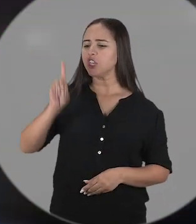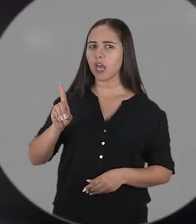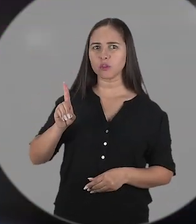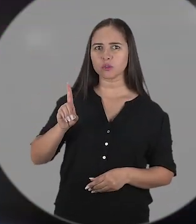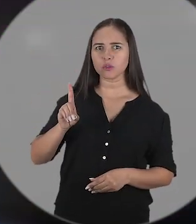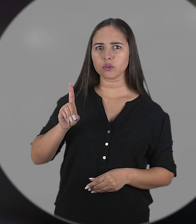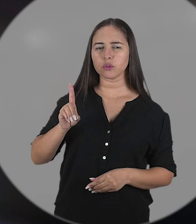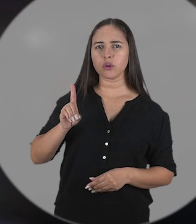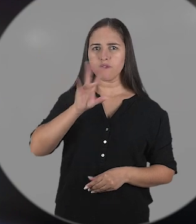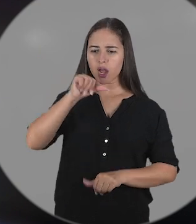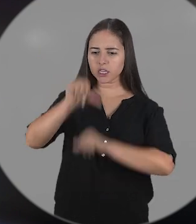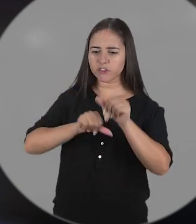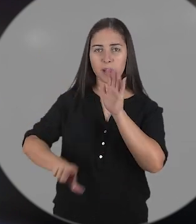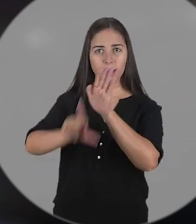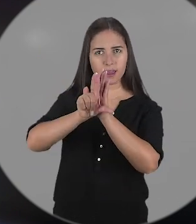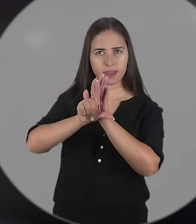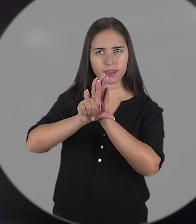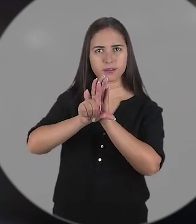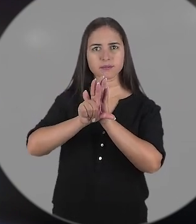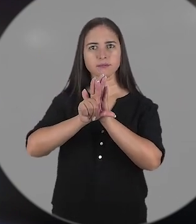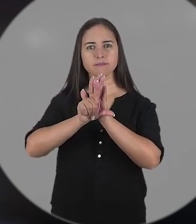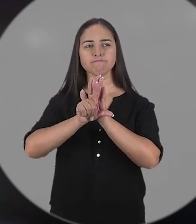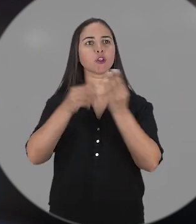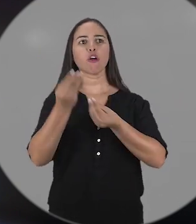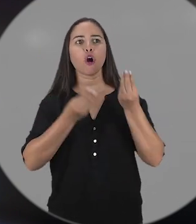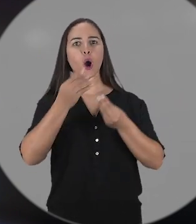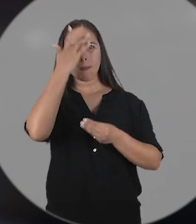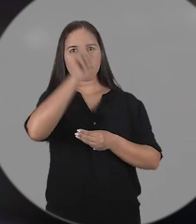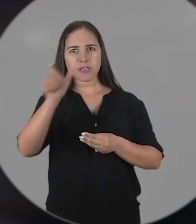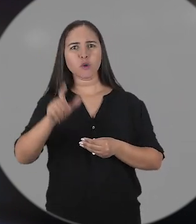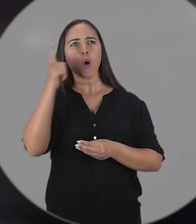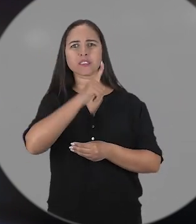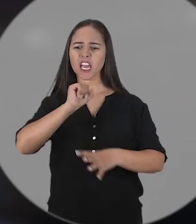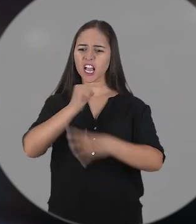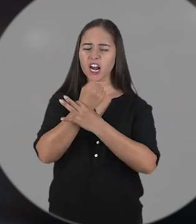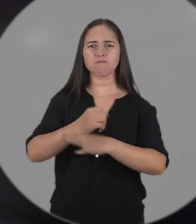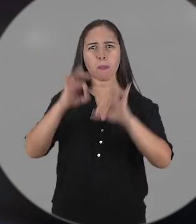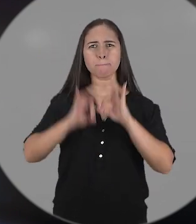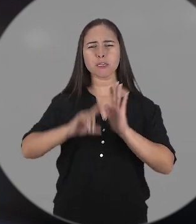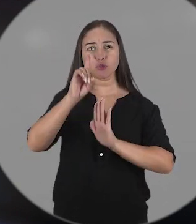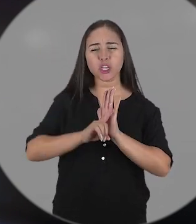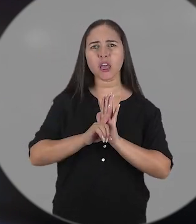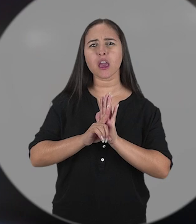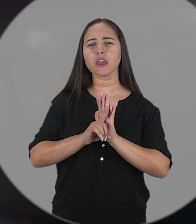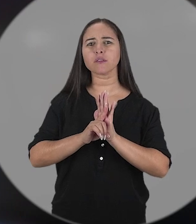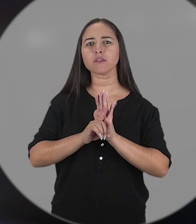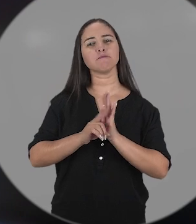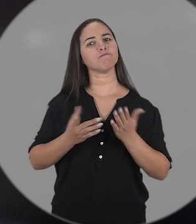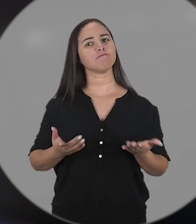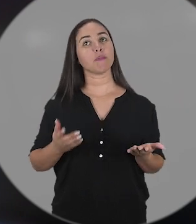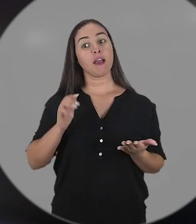lei? Como que as pessoas vão estar com seus direitos garantidos efetivamente? Né? Isso